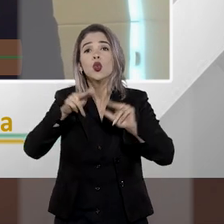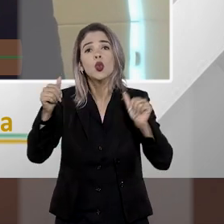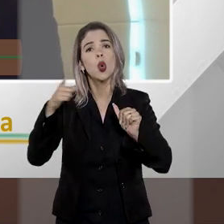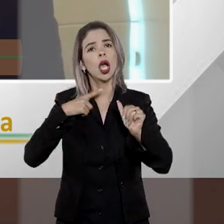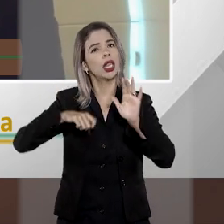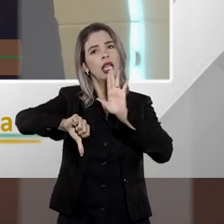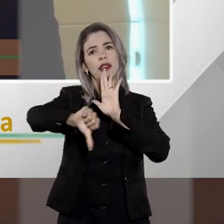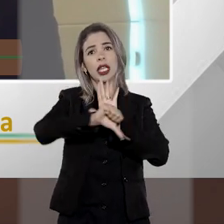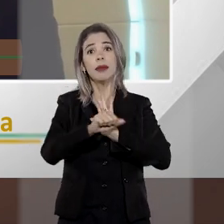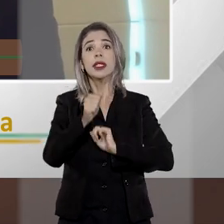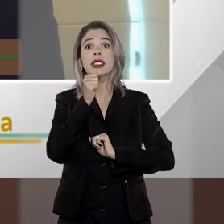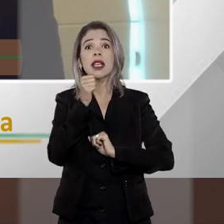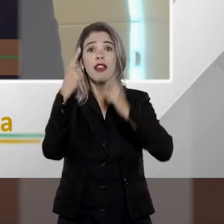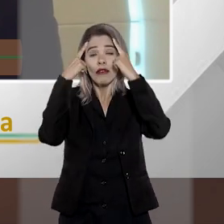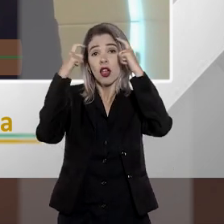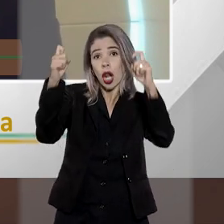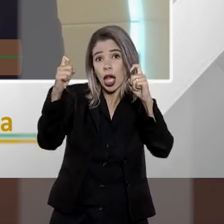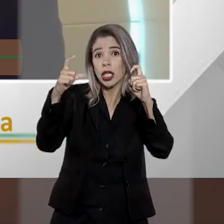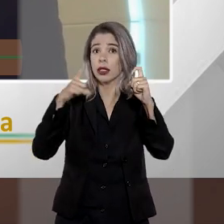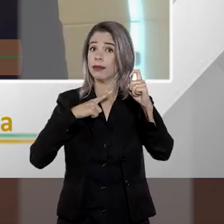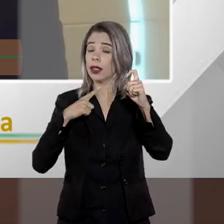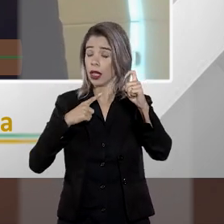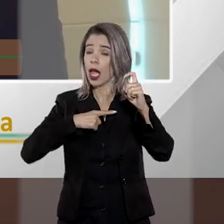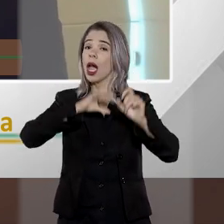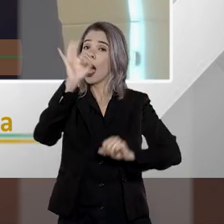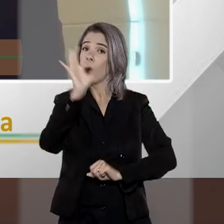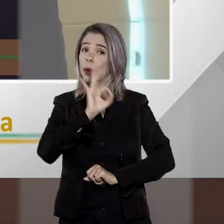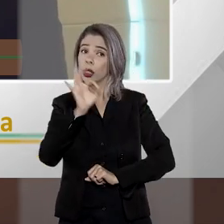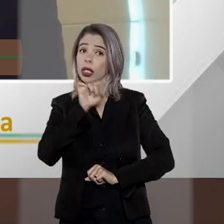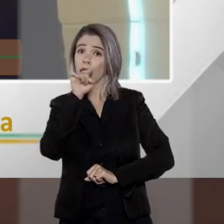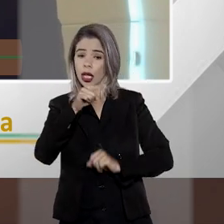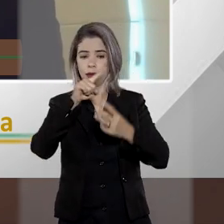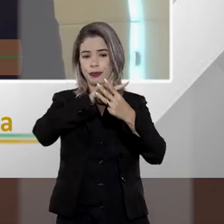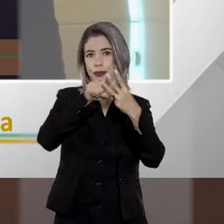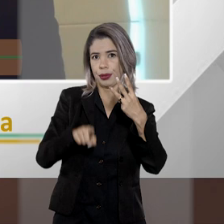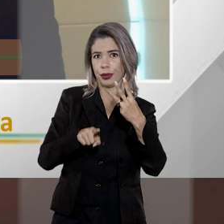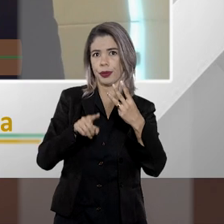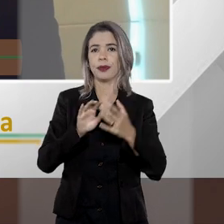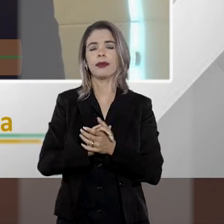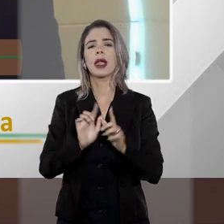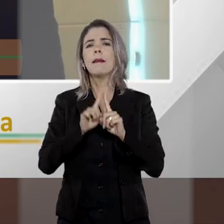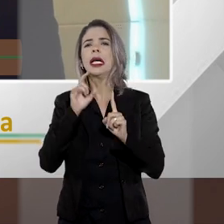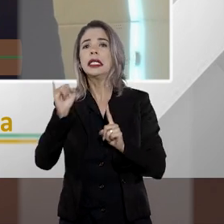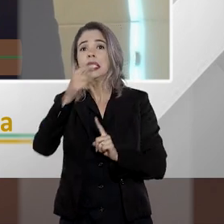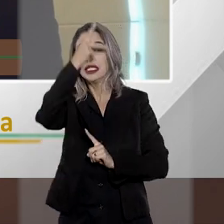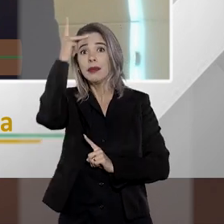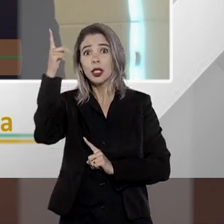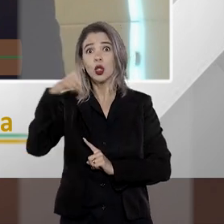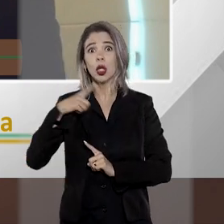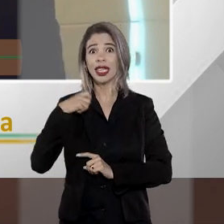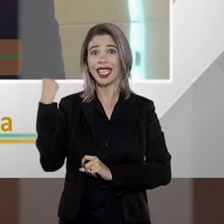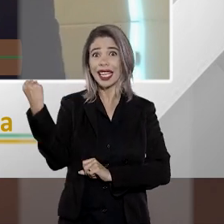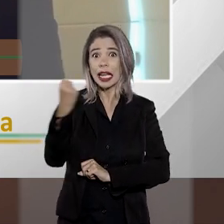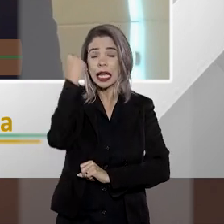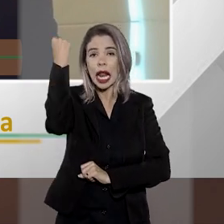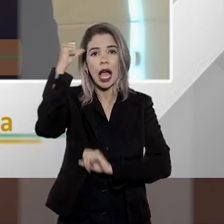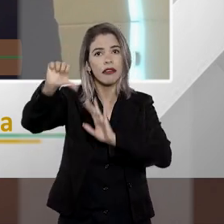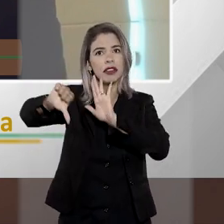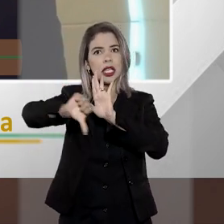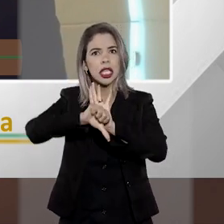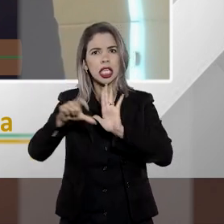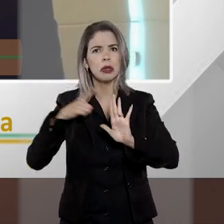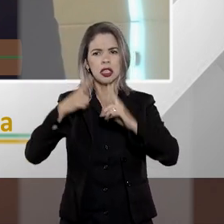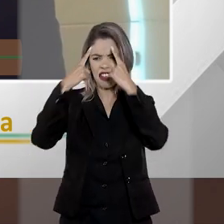cometeu um crime sem violência ou grave ameaça, teremos um determinado percentual. Já se a pessoa cometeu um crime hediondo, com violência ou grave ameaça, ou ainda com